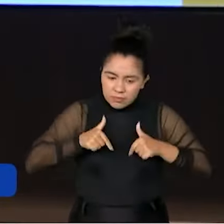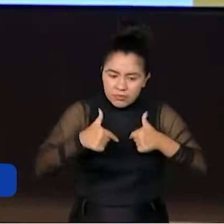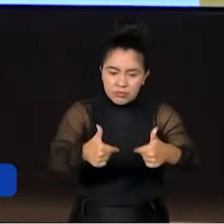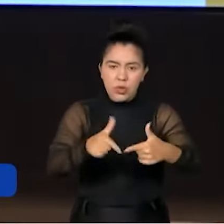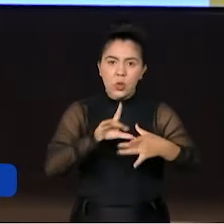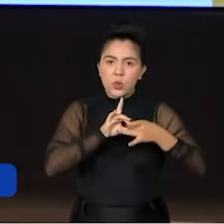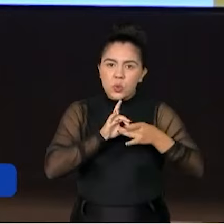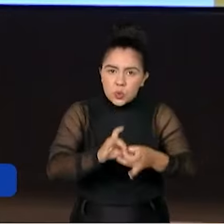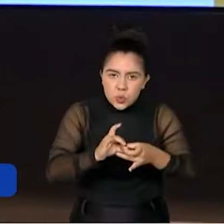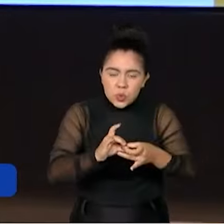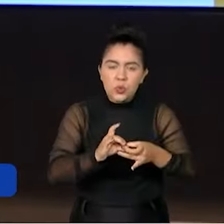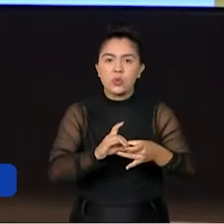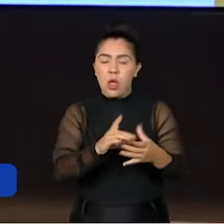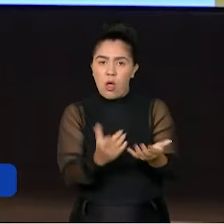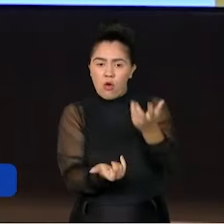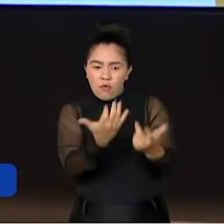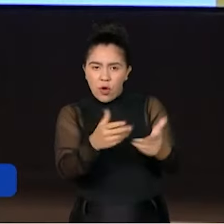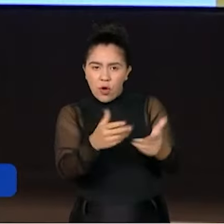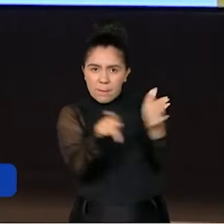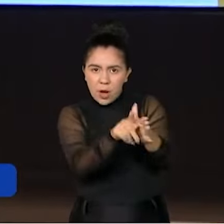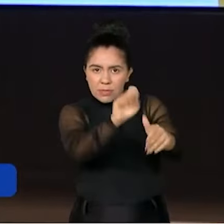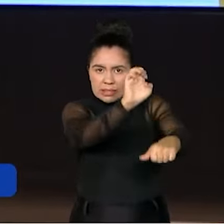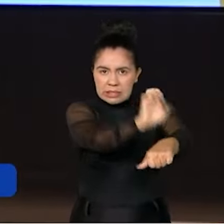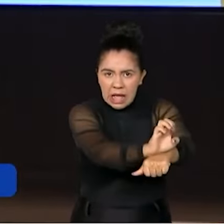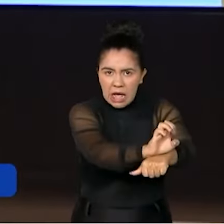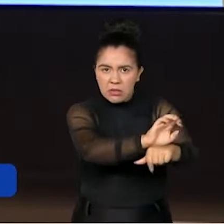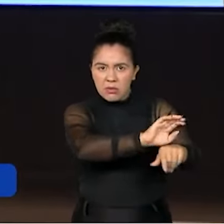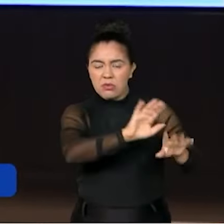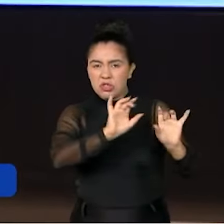o fogo não é estadual, não é municipal. A